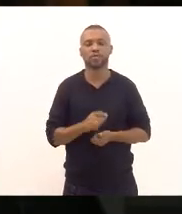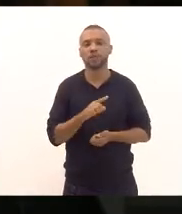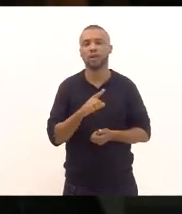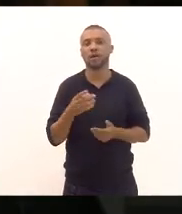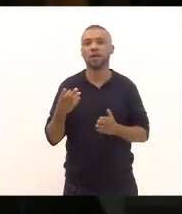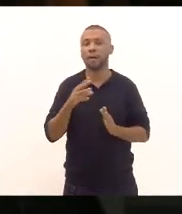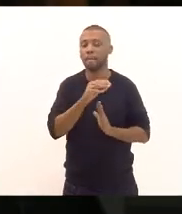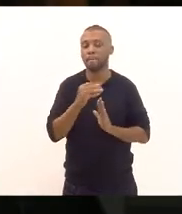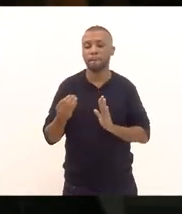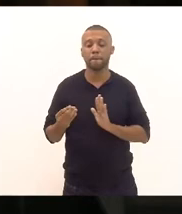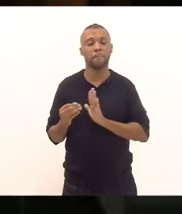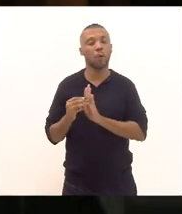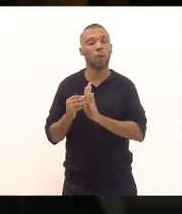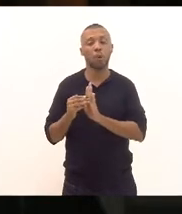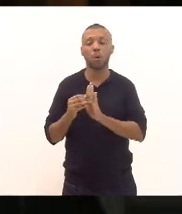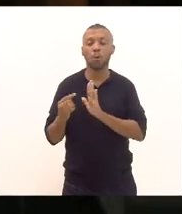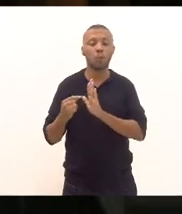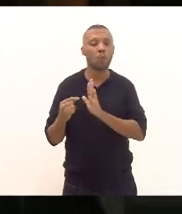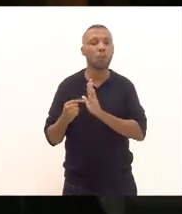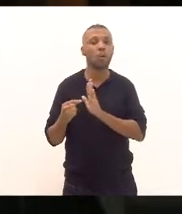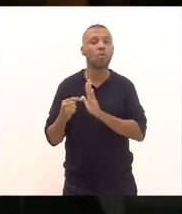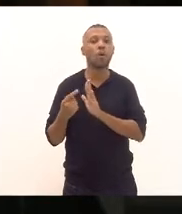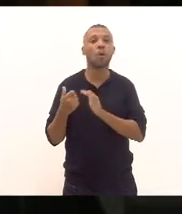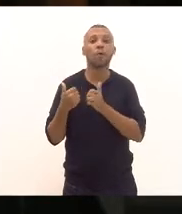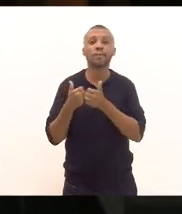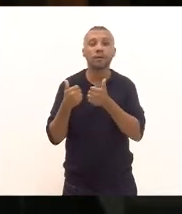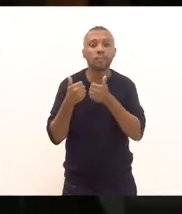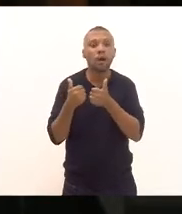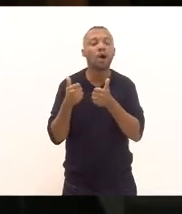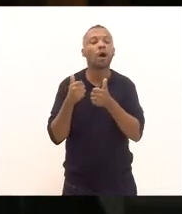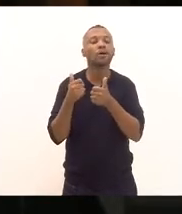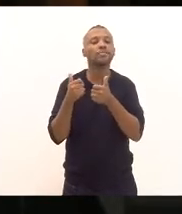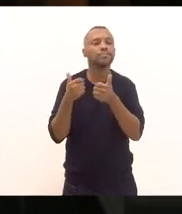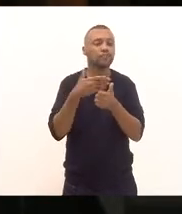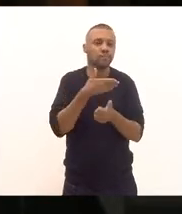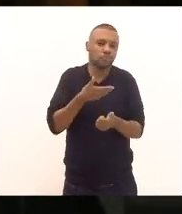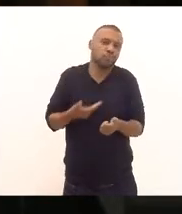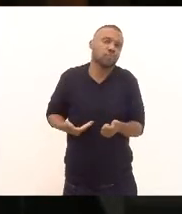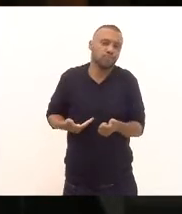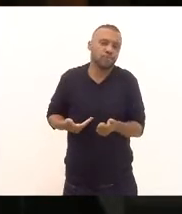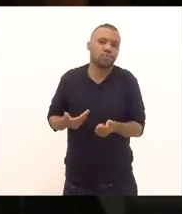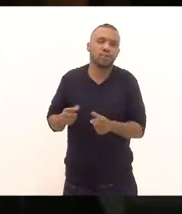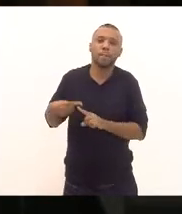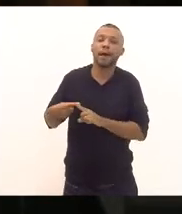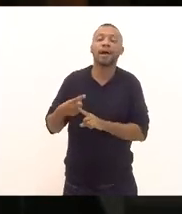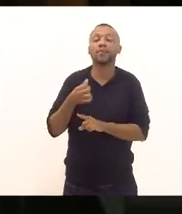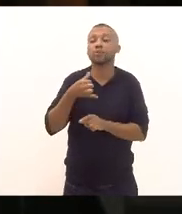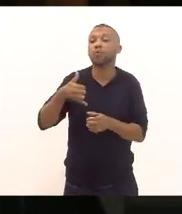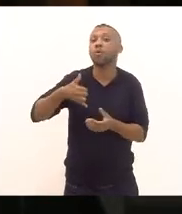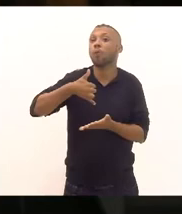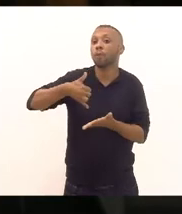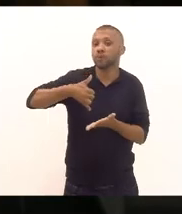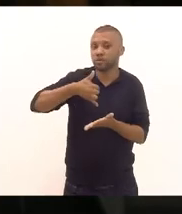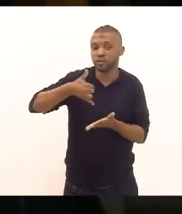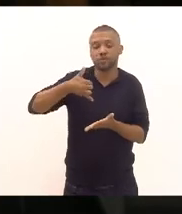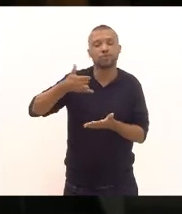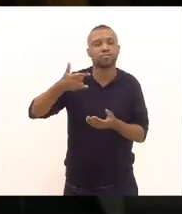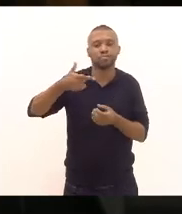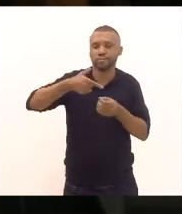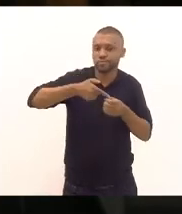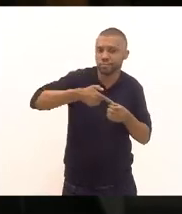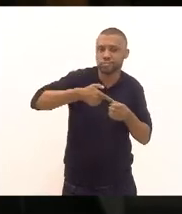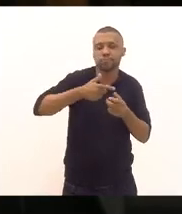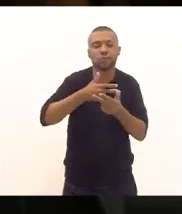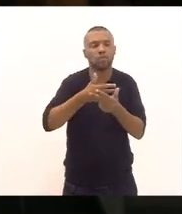incluiu e o transporte coletivo e os combustíveis e considerou também